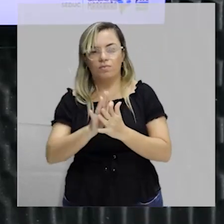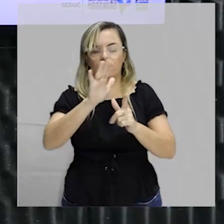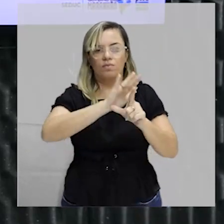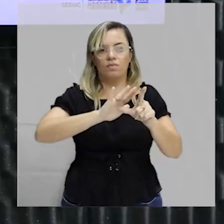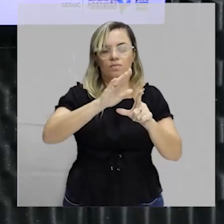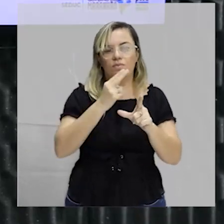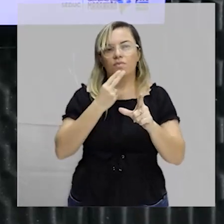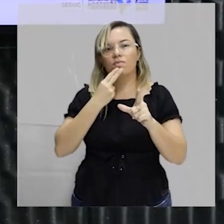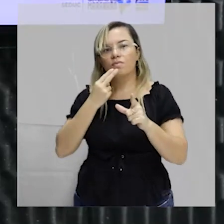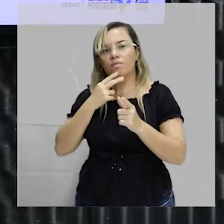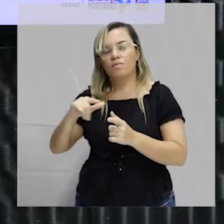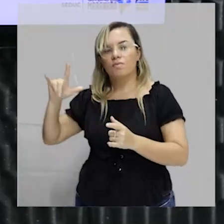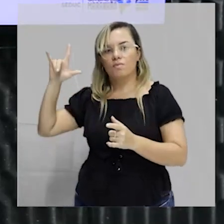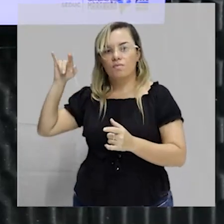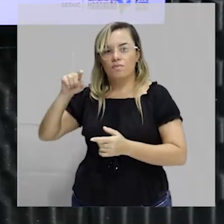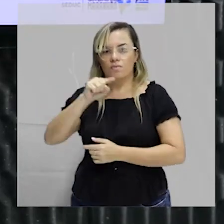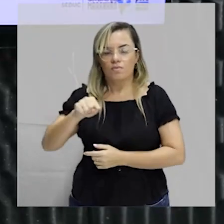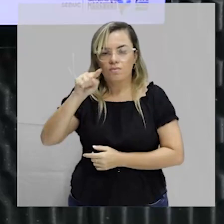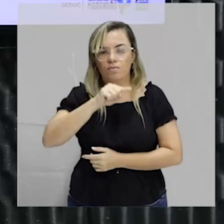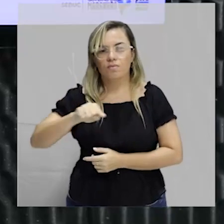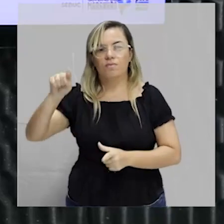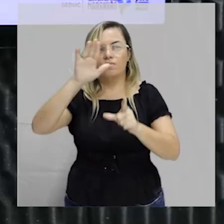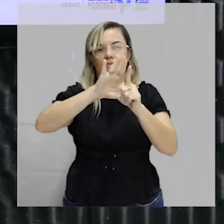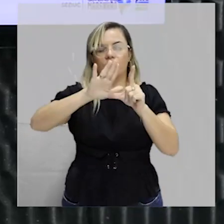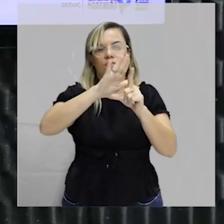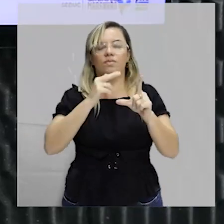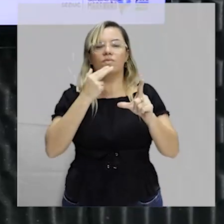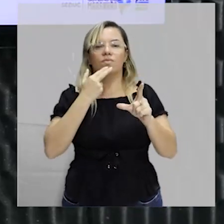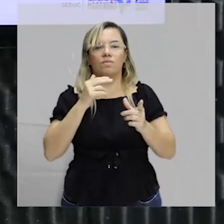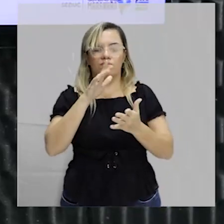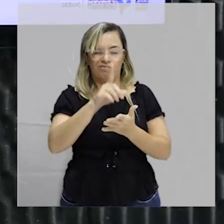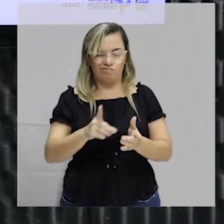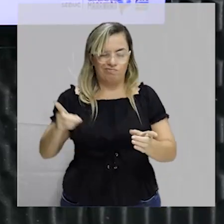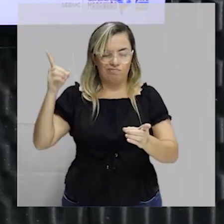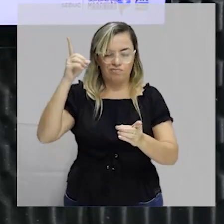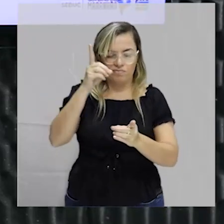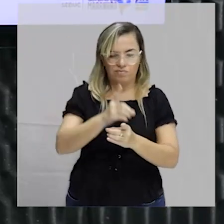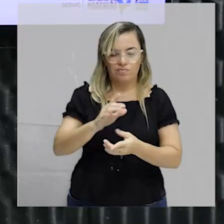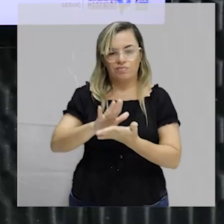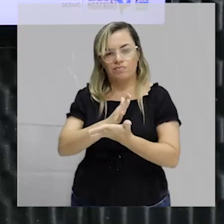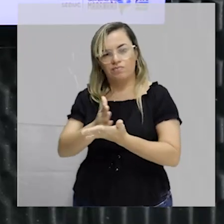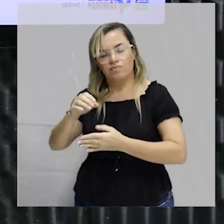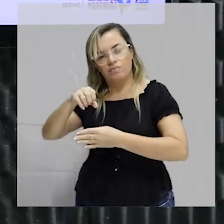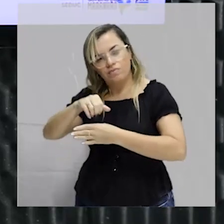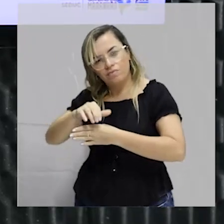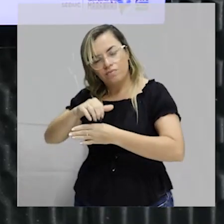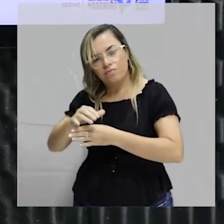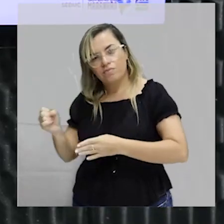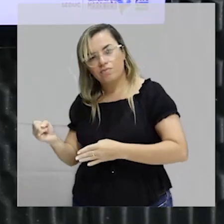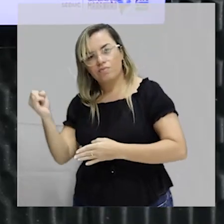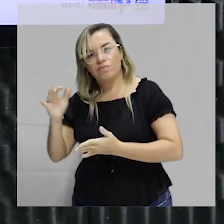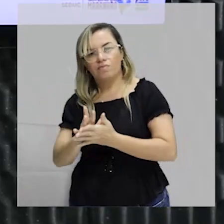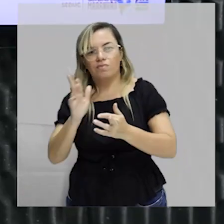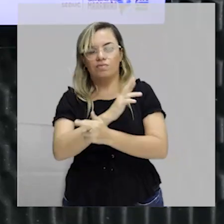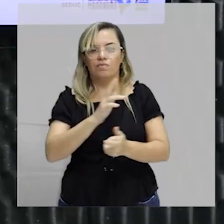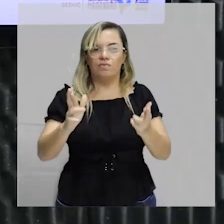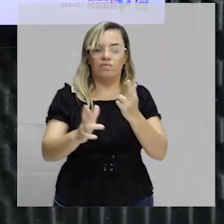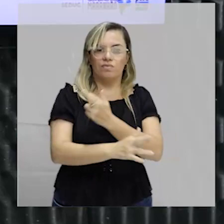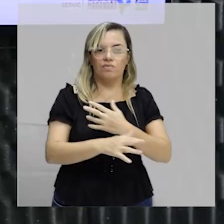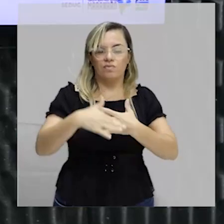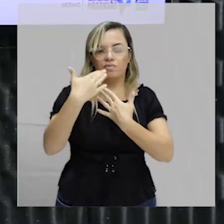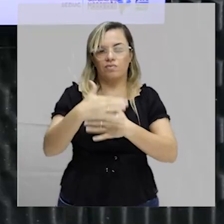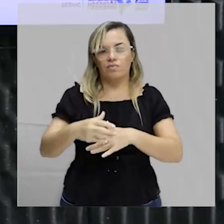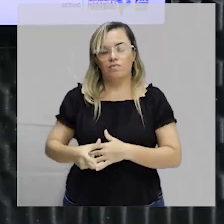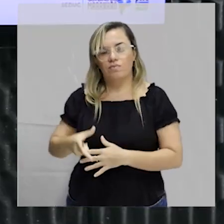no Instagram, coloca plataforma Gonçalves Dias. Lá você vai encontrar algumas dicas importantes relacionadas a